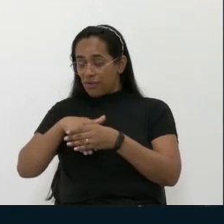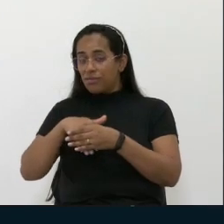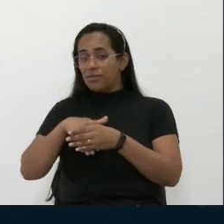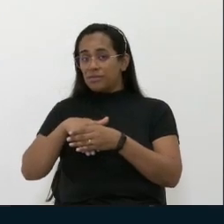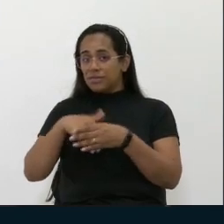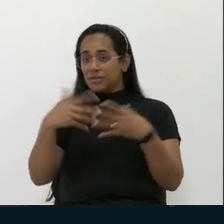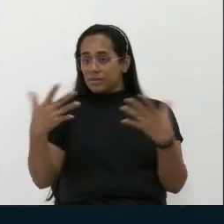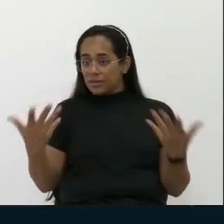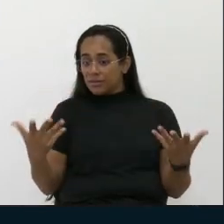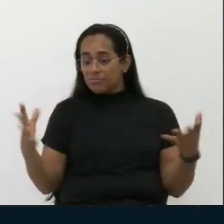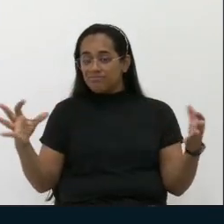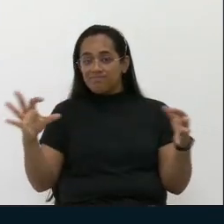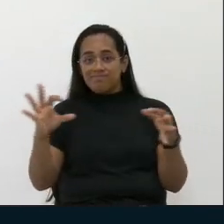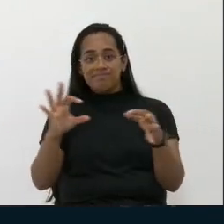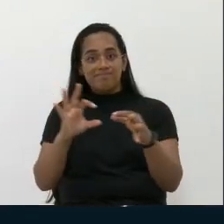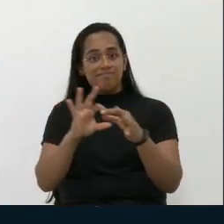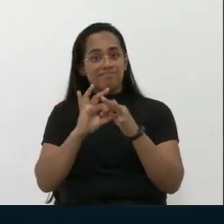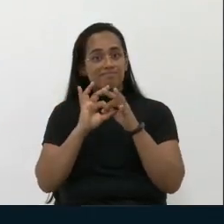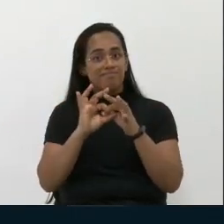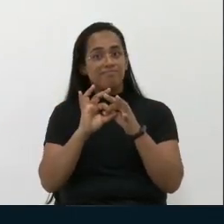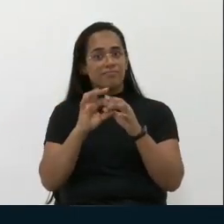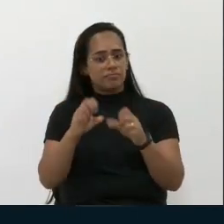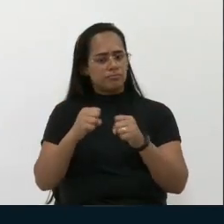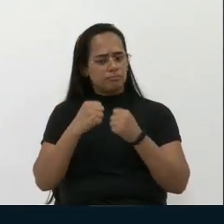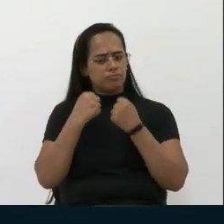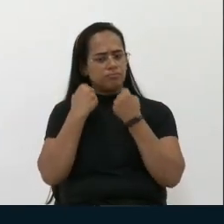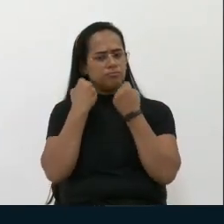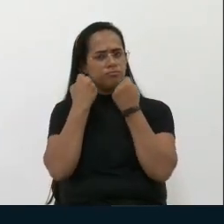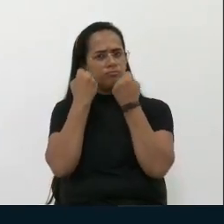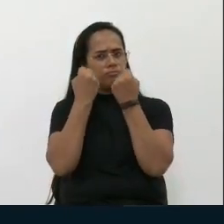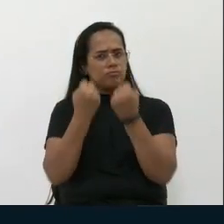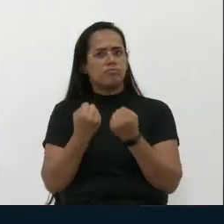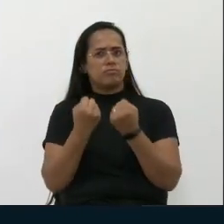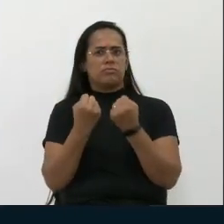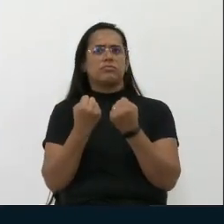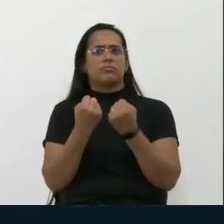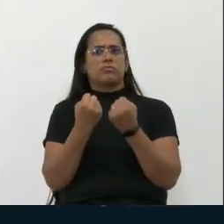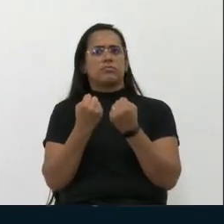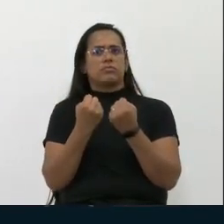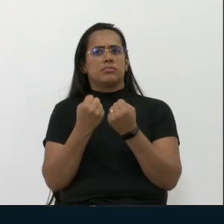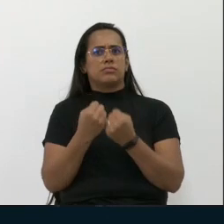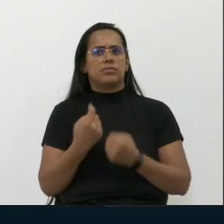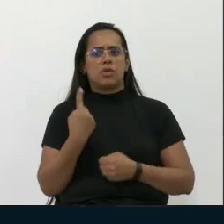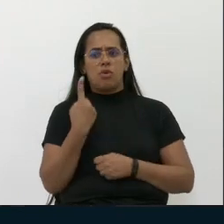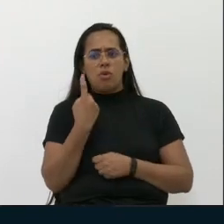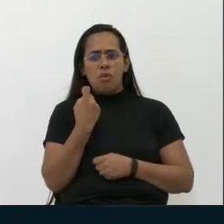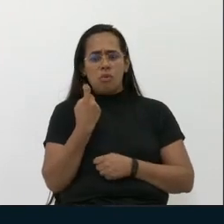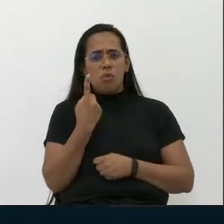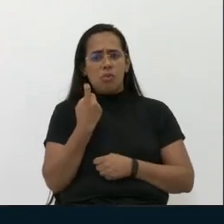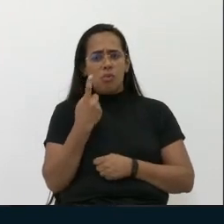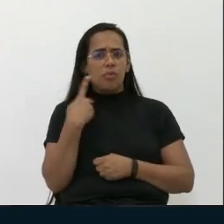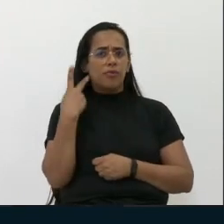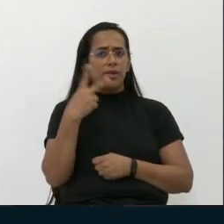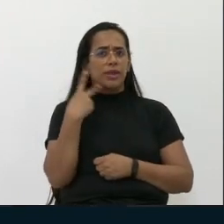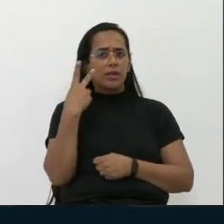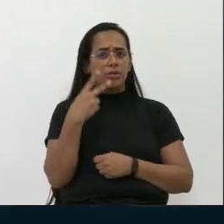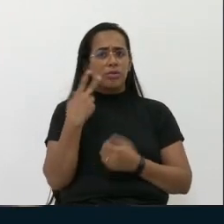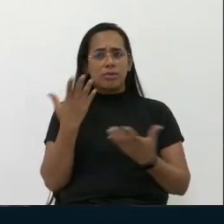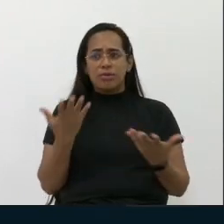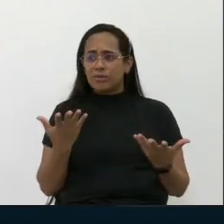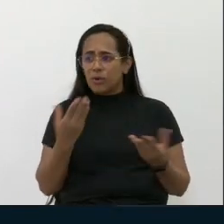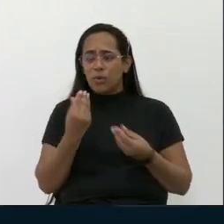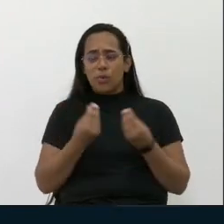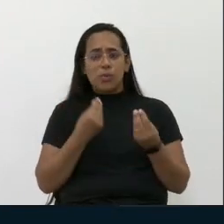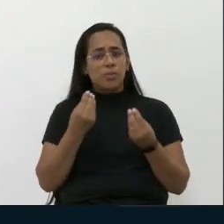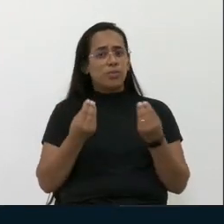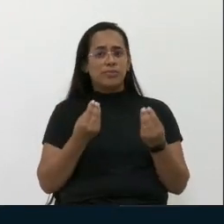todos nós temos força. Um vereador sozinho não tem força, gente. E não adianta